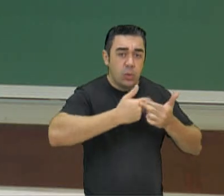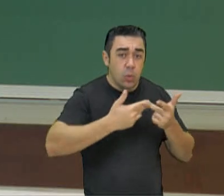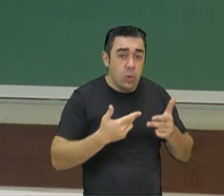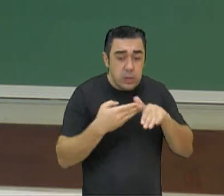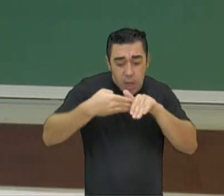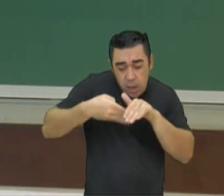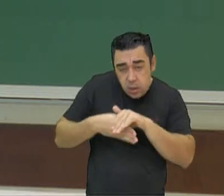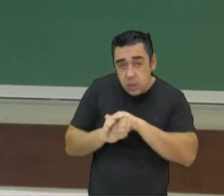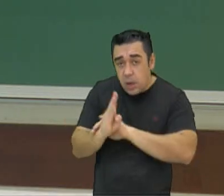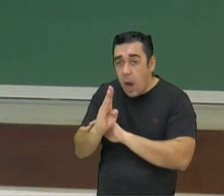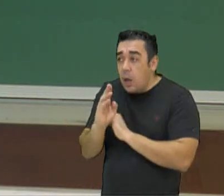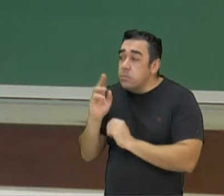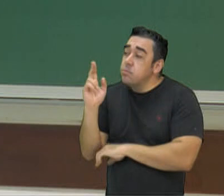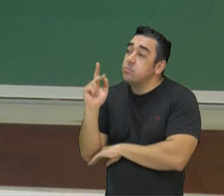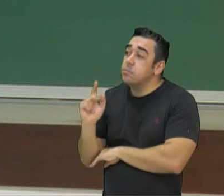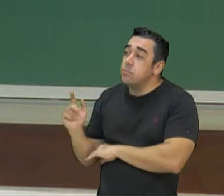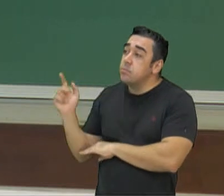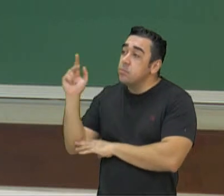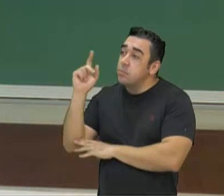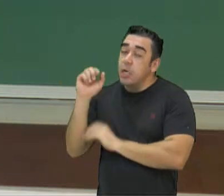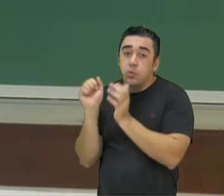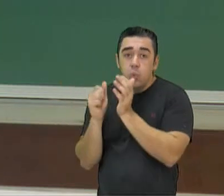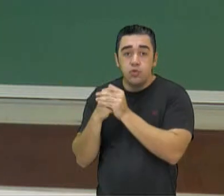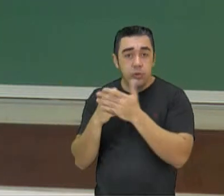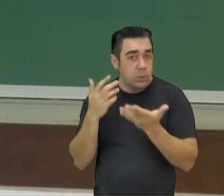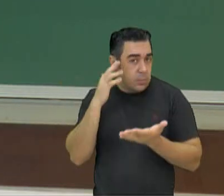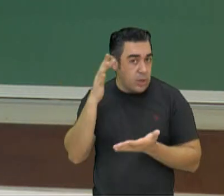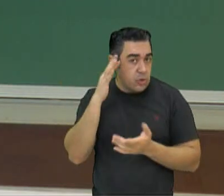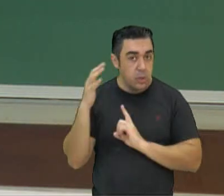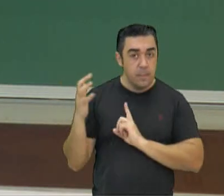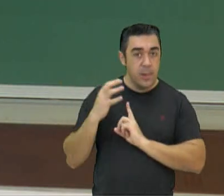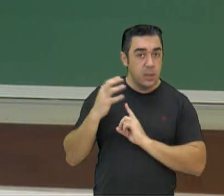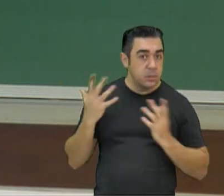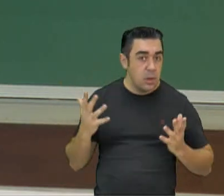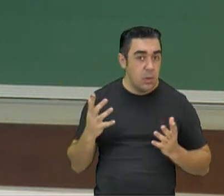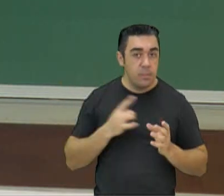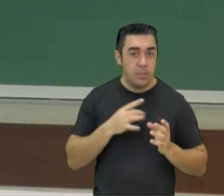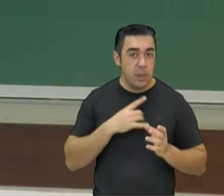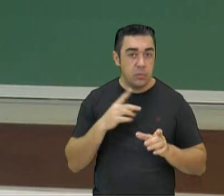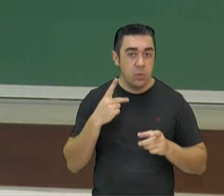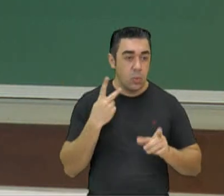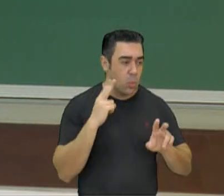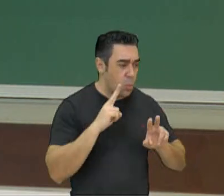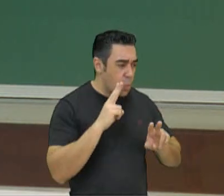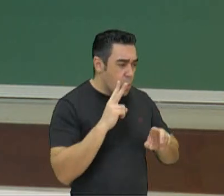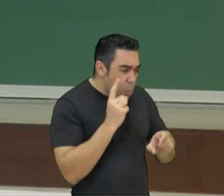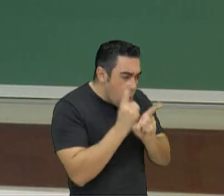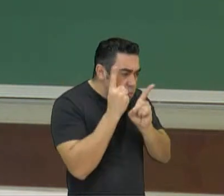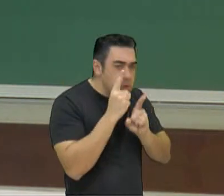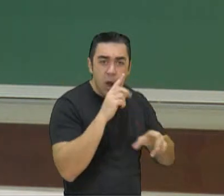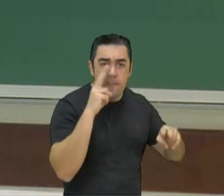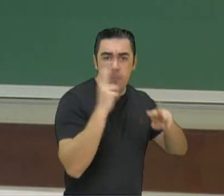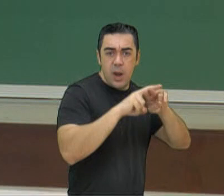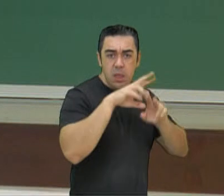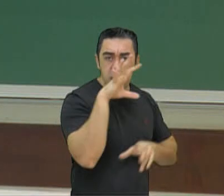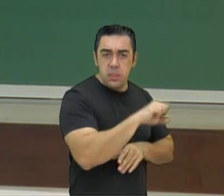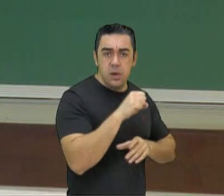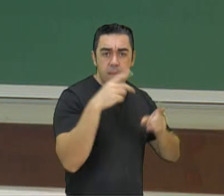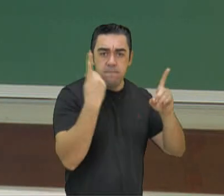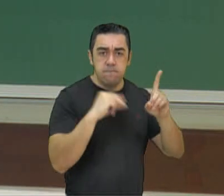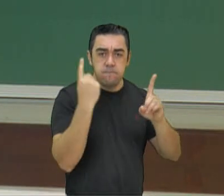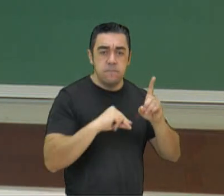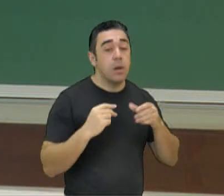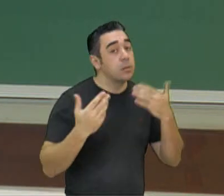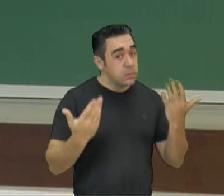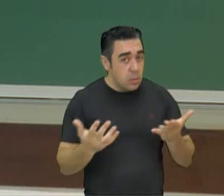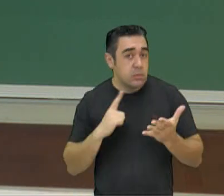num túmulo e ficar pintando ali escondido. Pensa a pressão daquelas pessoas. Mas mesmo assim, deixaram um registro